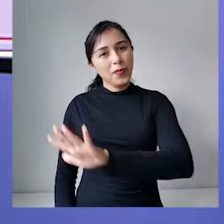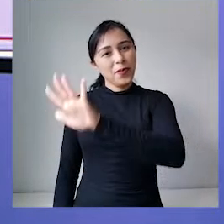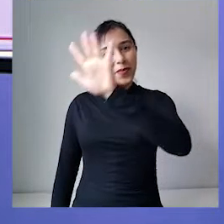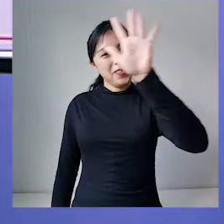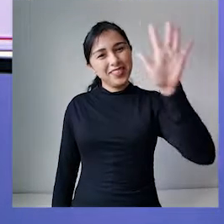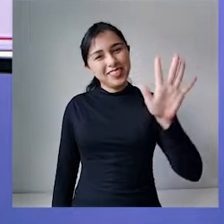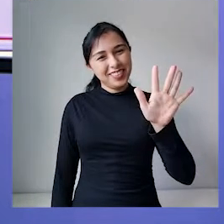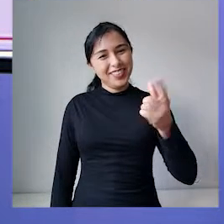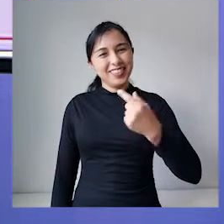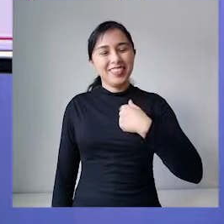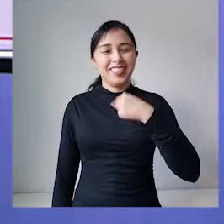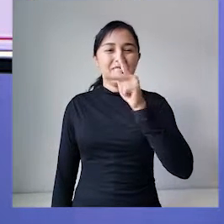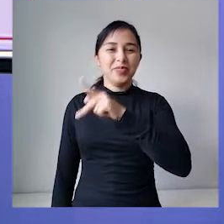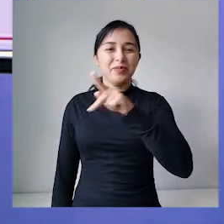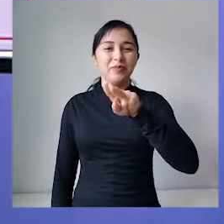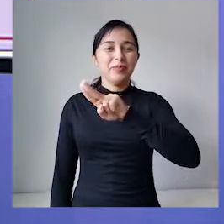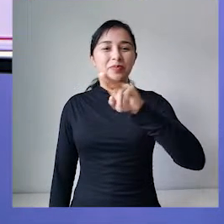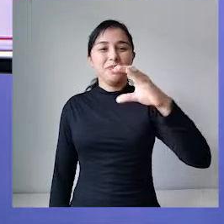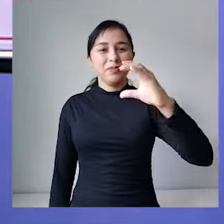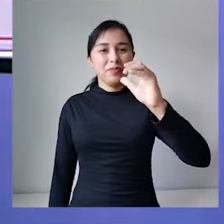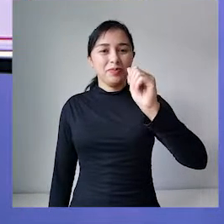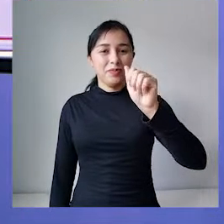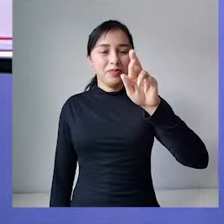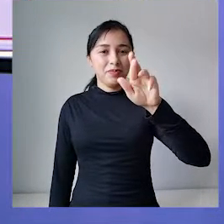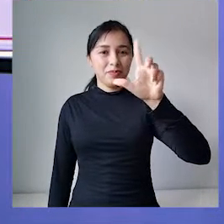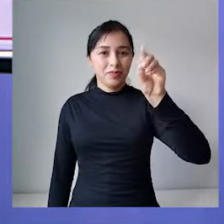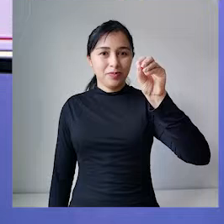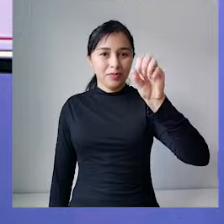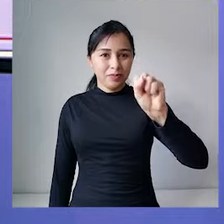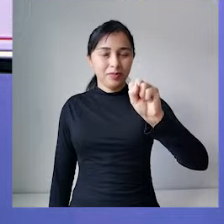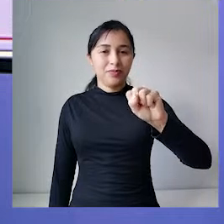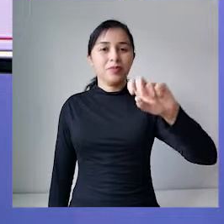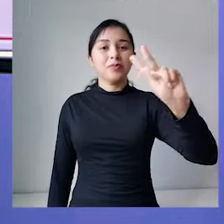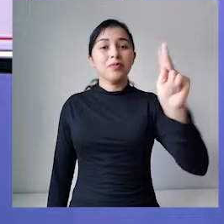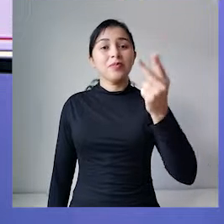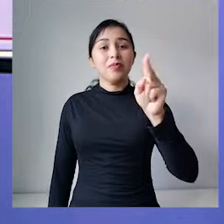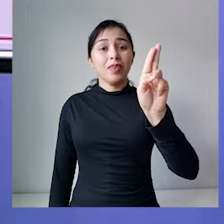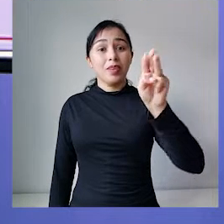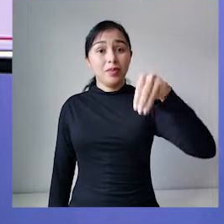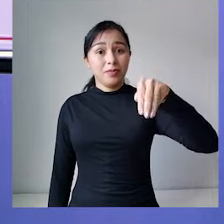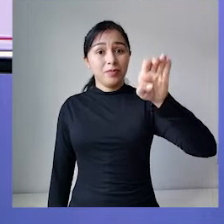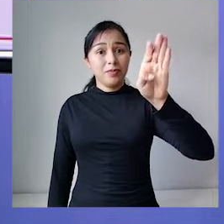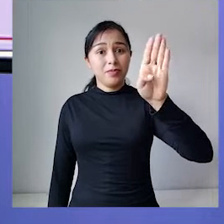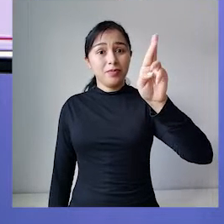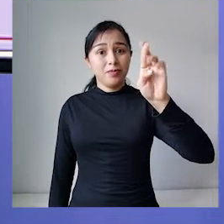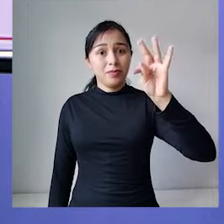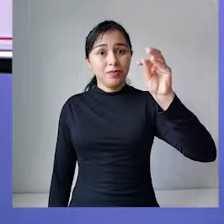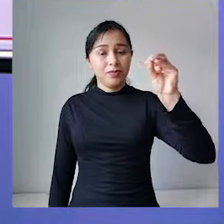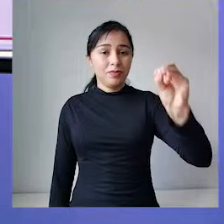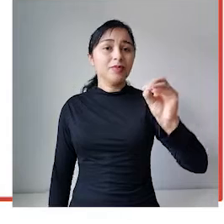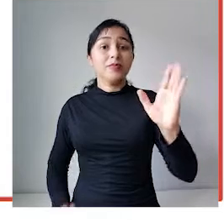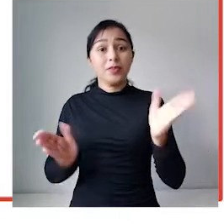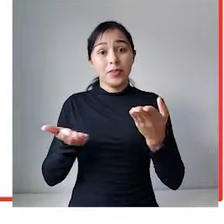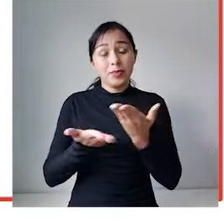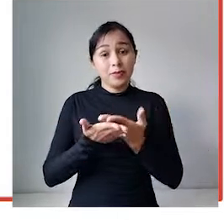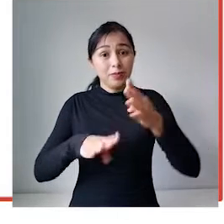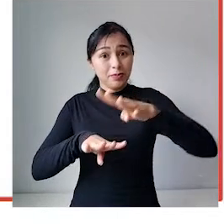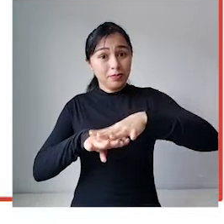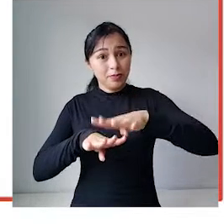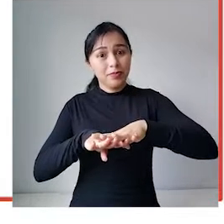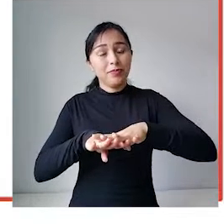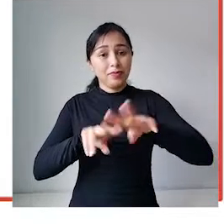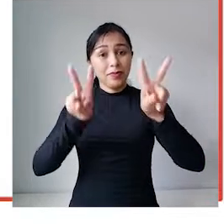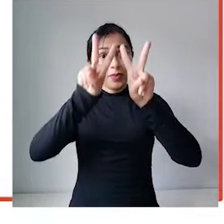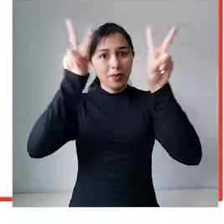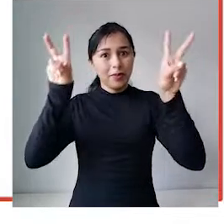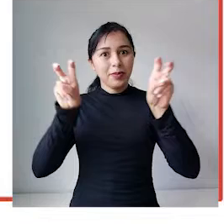Olá, pessoal! Eu sou o professor Carlos Humberto e na nossa aula de matemática de hoje nós iremos estudar sistema de numeração